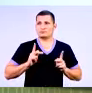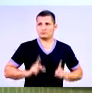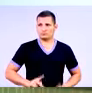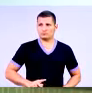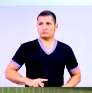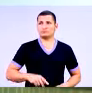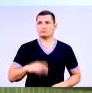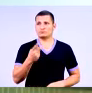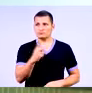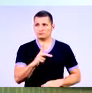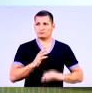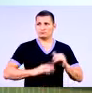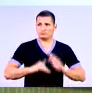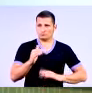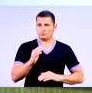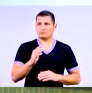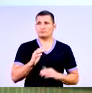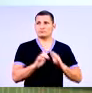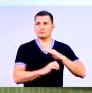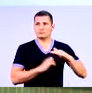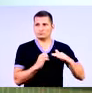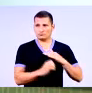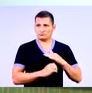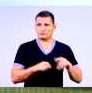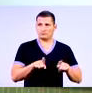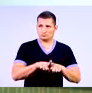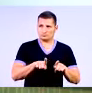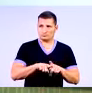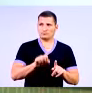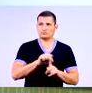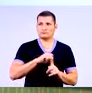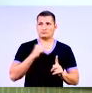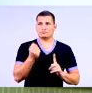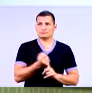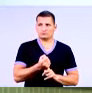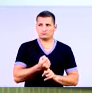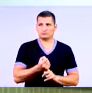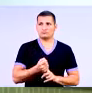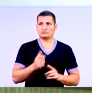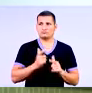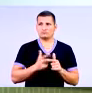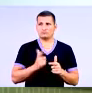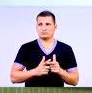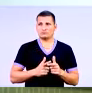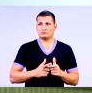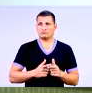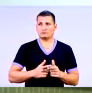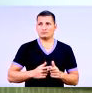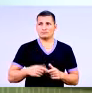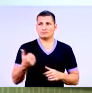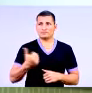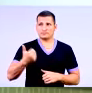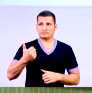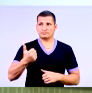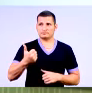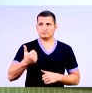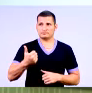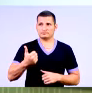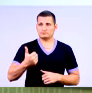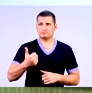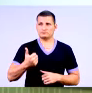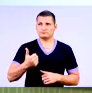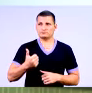profissional, tanto na empresa quanto na sociedade. Porque a primeira conduta ética do